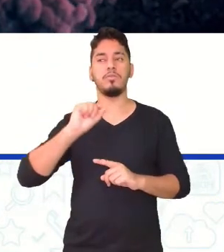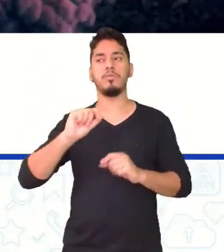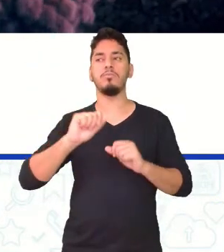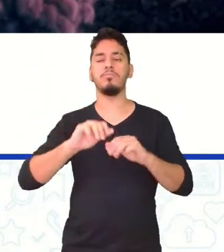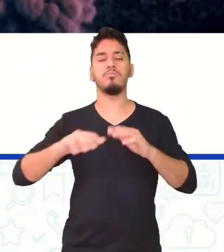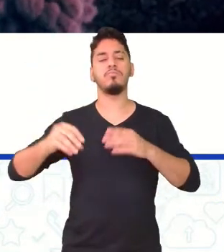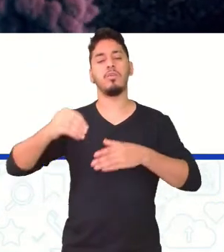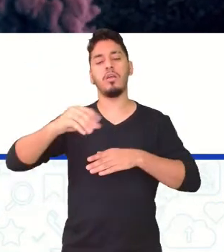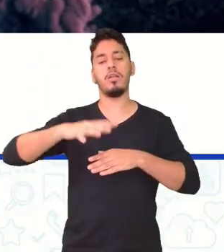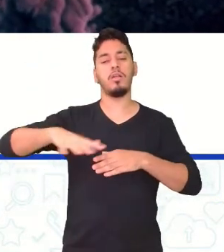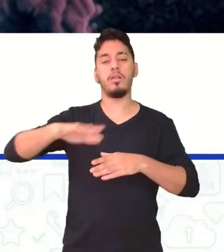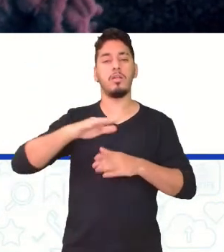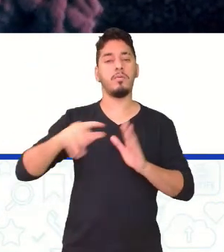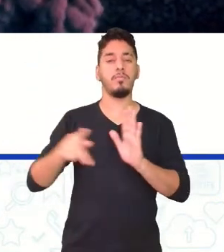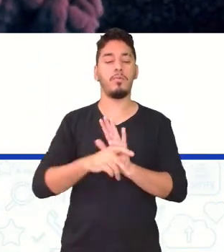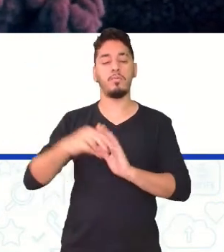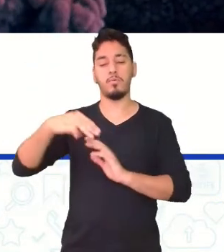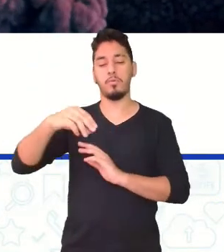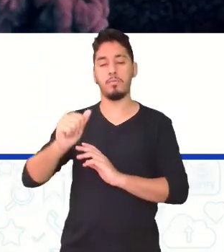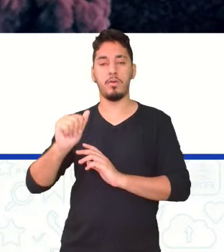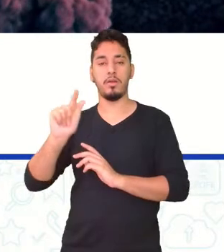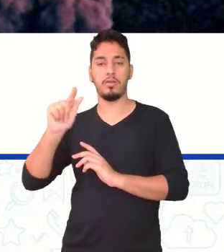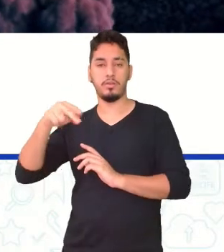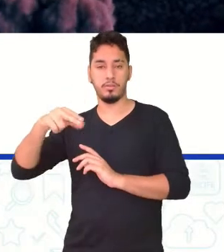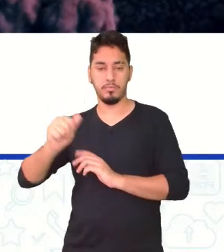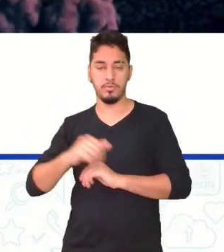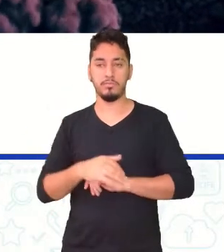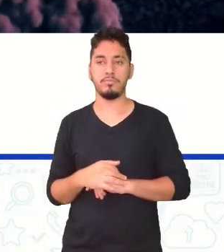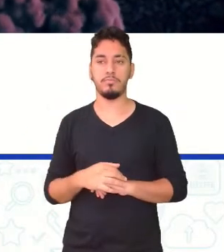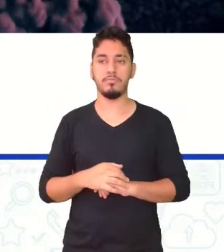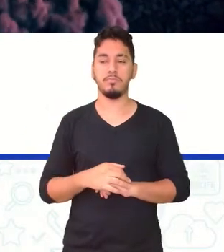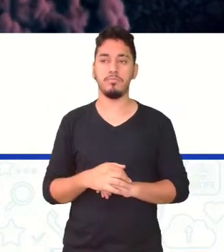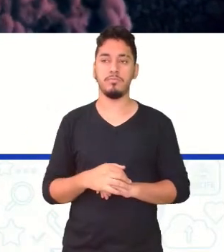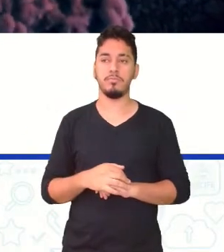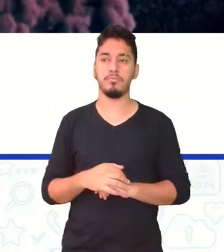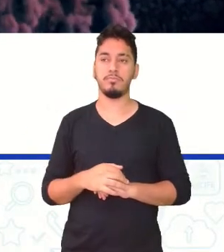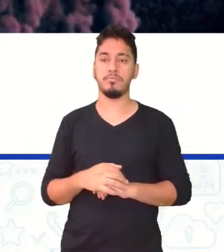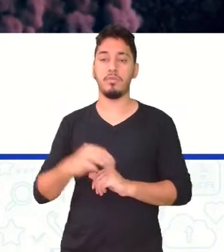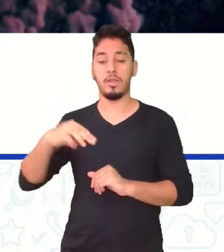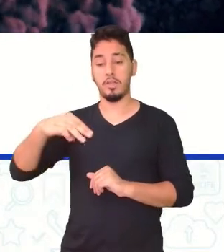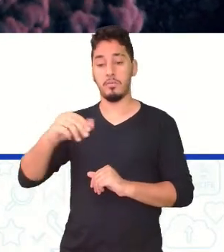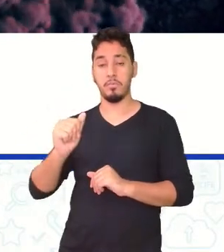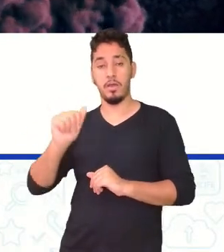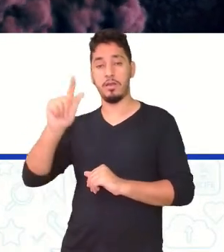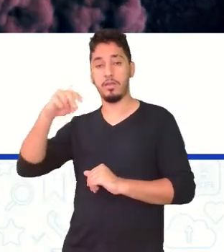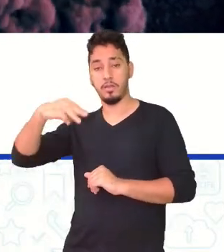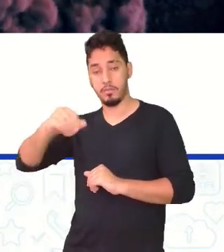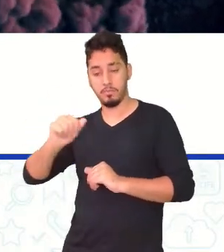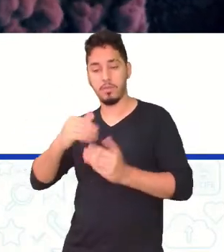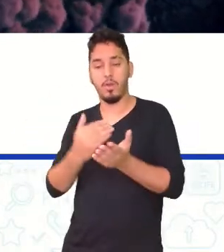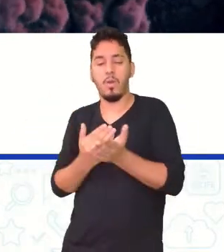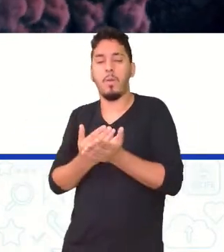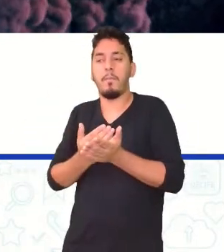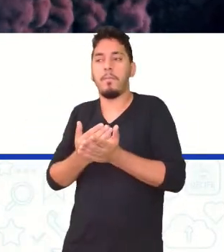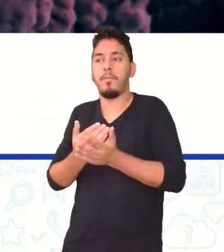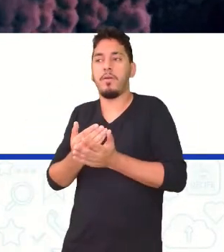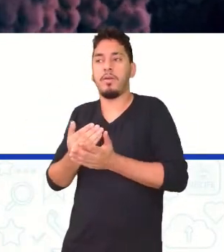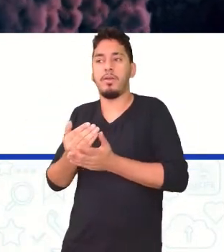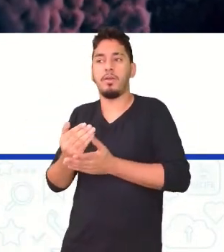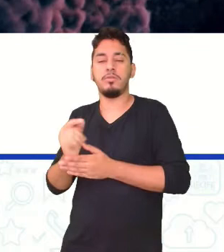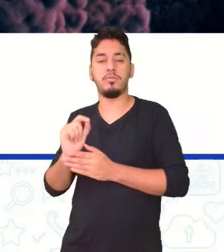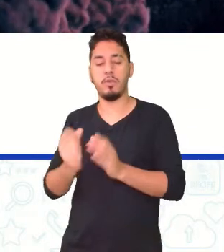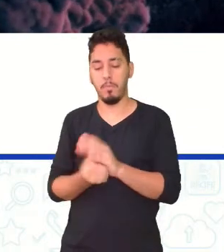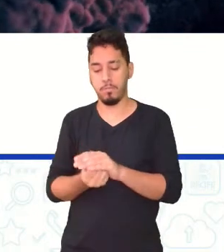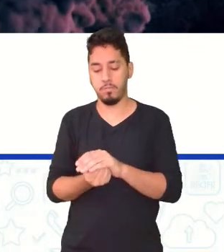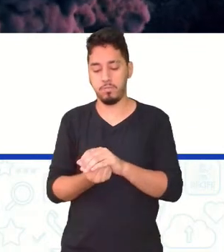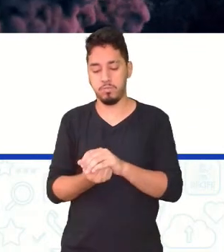dissolvidos ali naquele magma, tá certo? Então, quando esse magma começa a soerguer, né, para